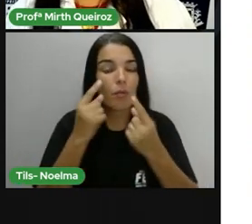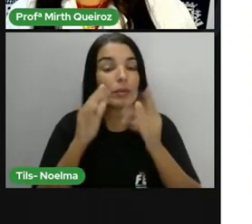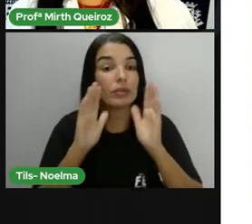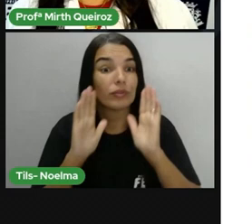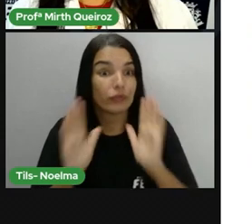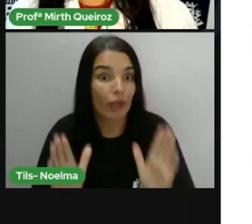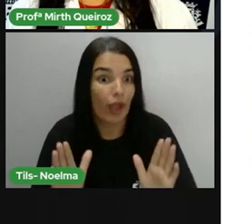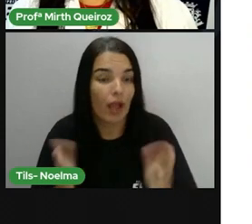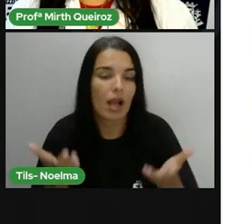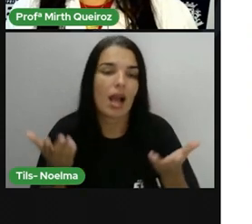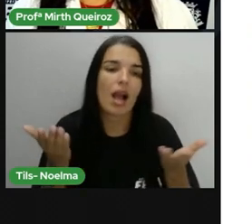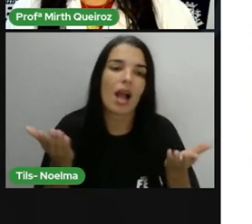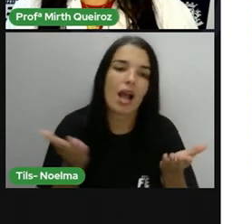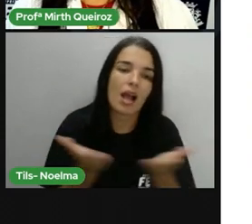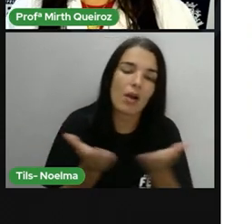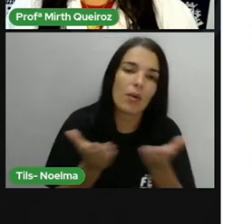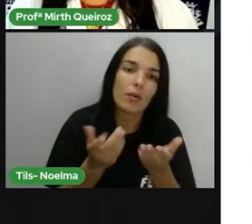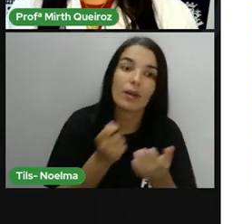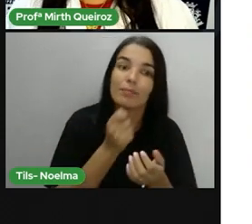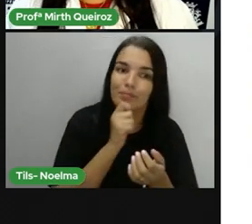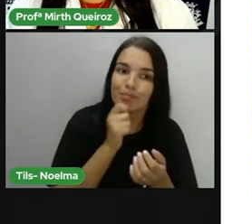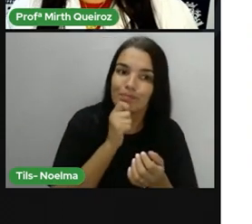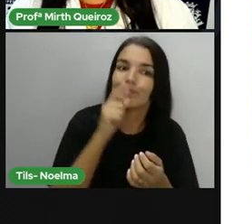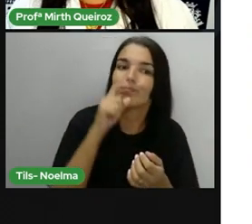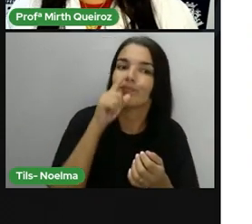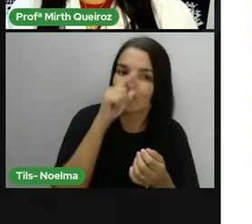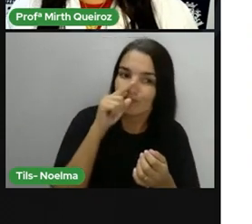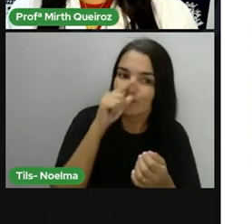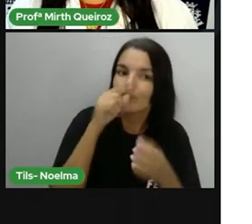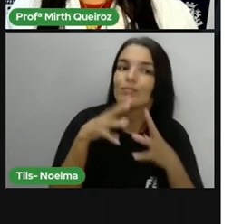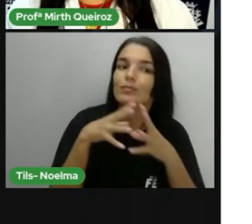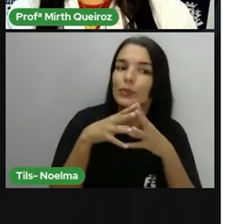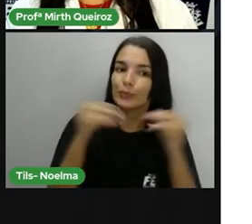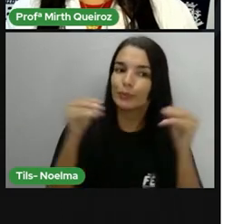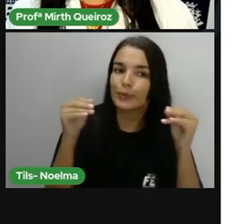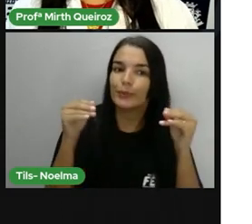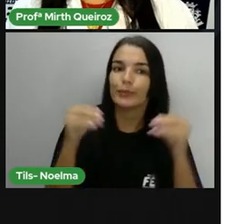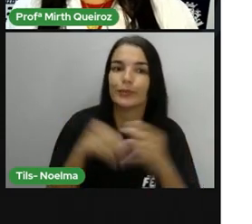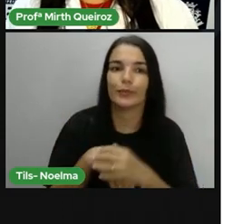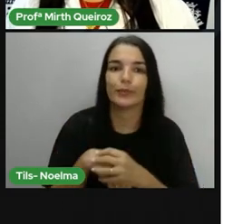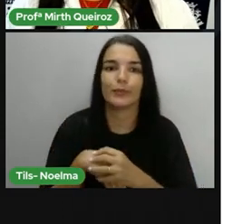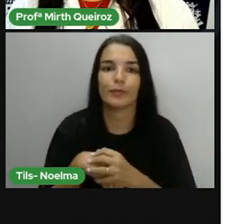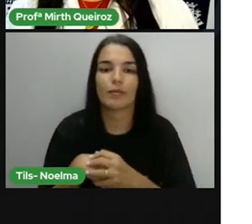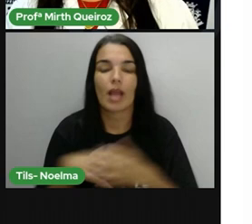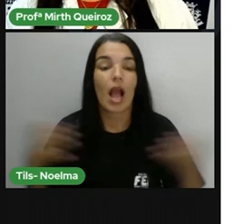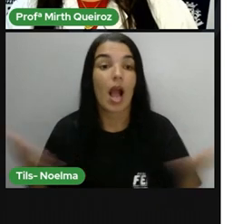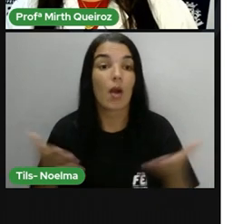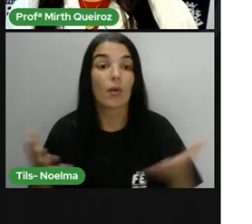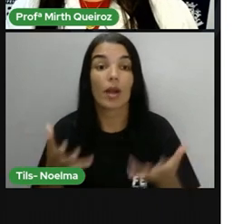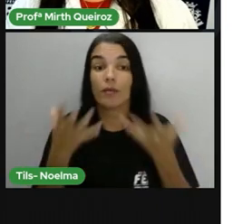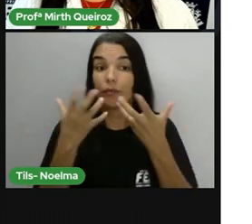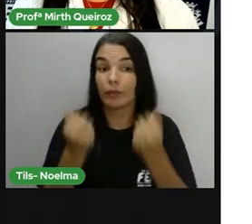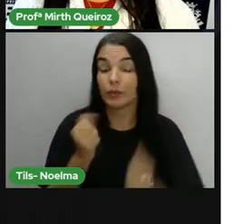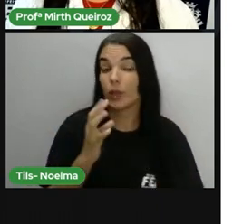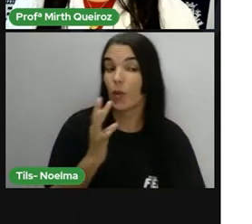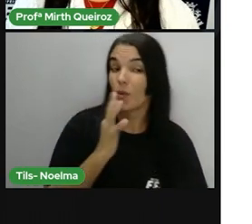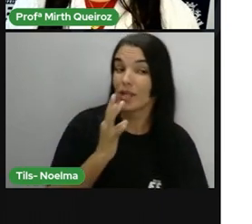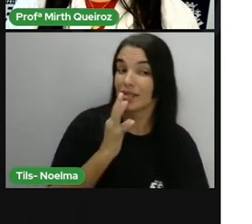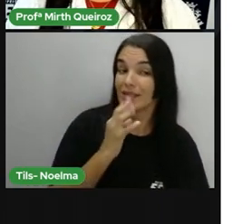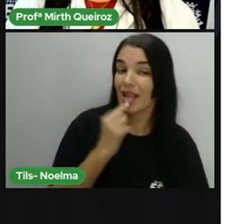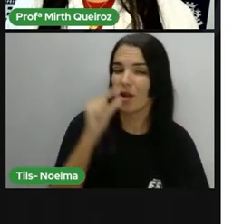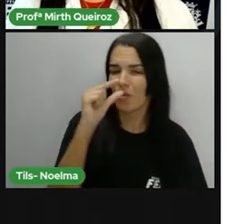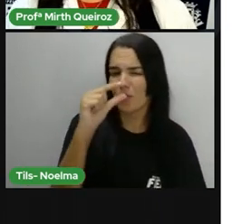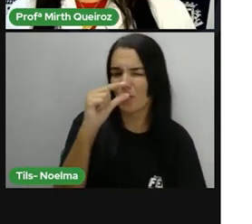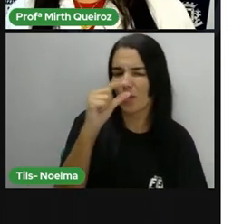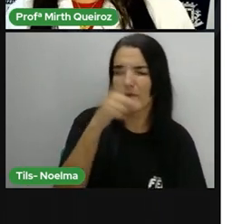extintas e outras estão correndo risco de extinção. E nós vamos conhecer agora